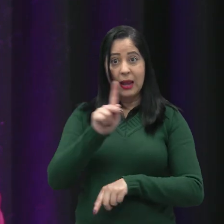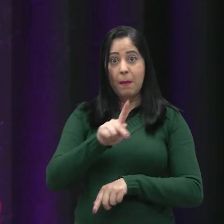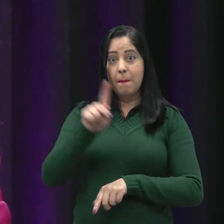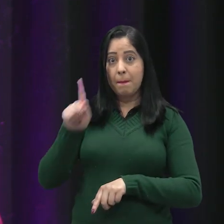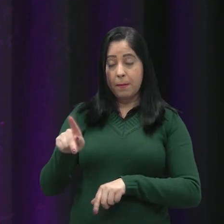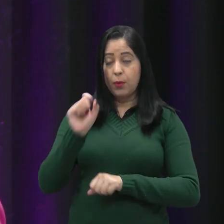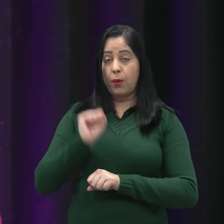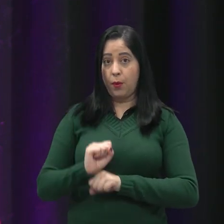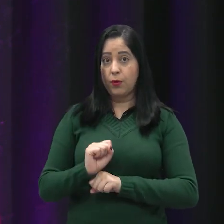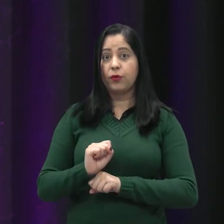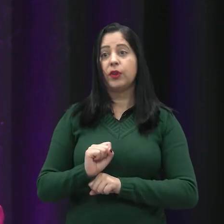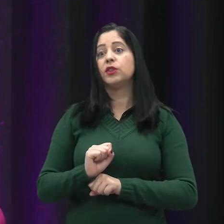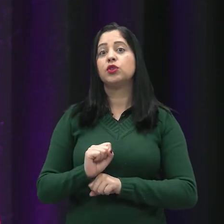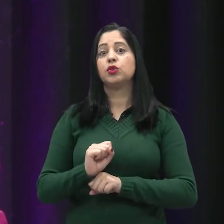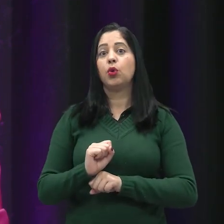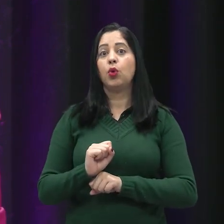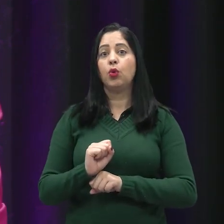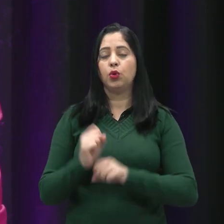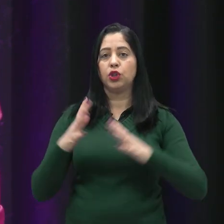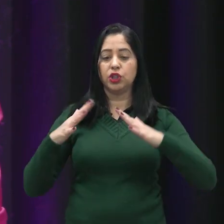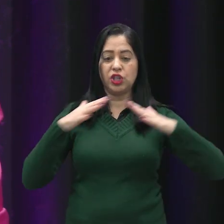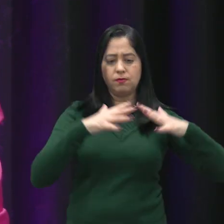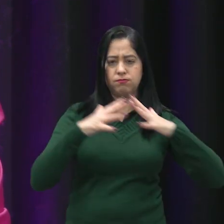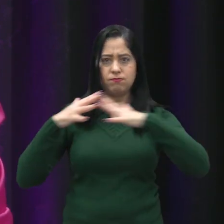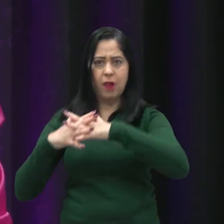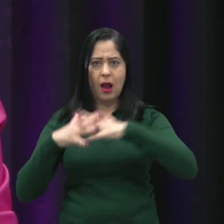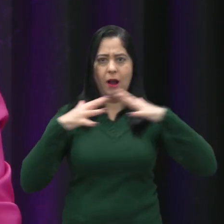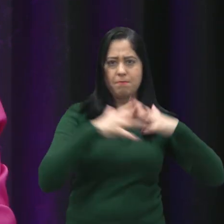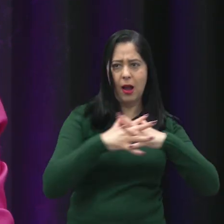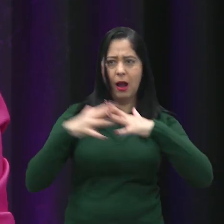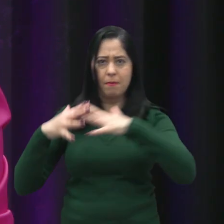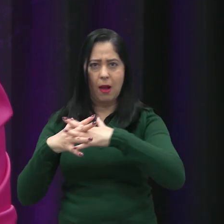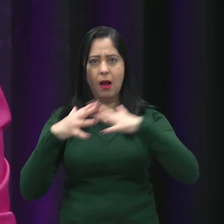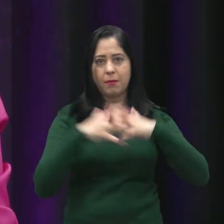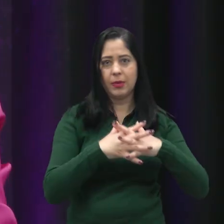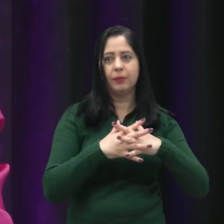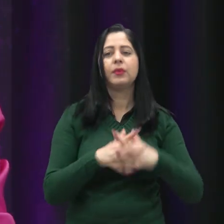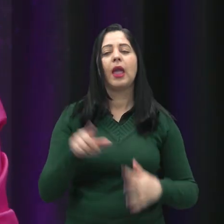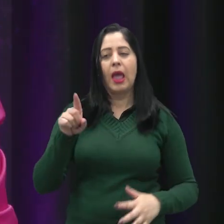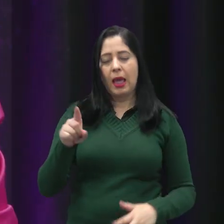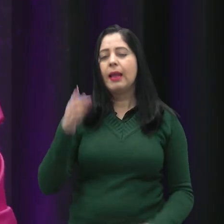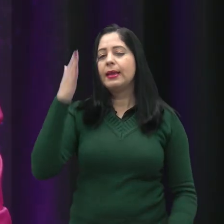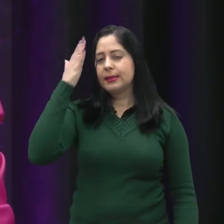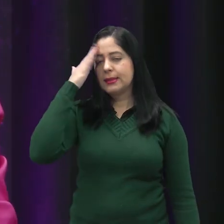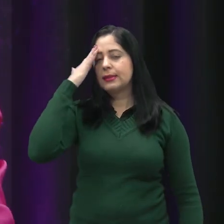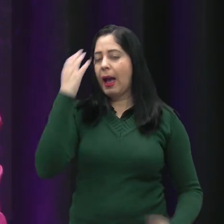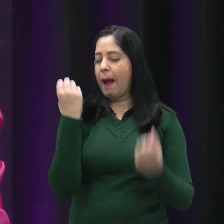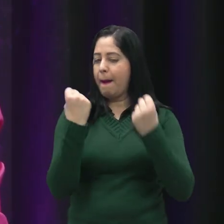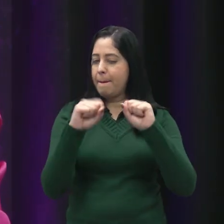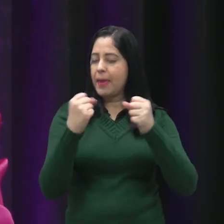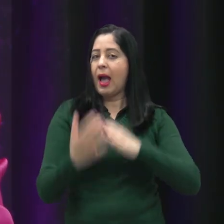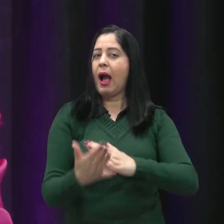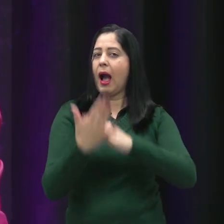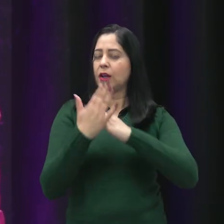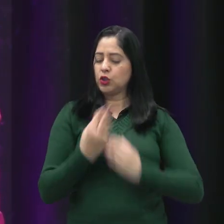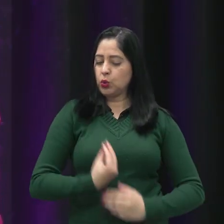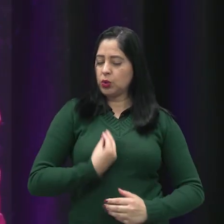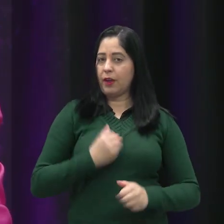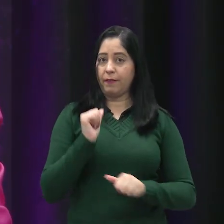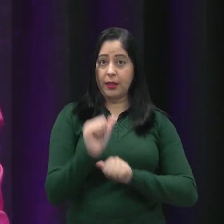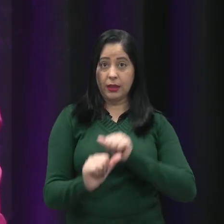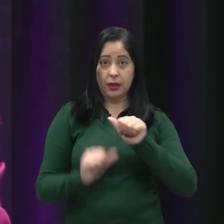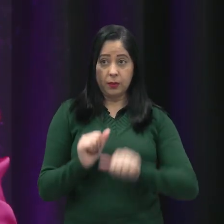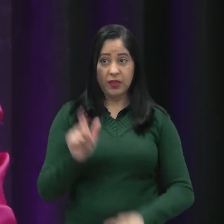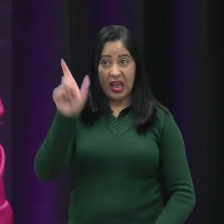greco-romano. Rony sabe muito bem a importância da atividade física e como isso nos transforma. Ele, gente, é ex-atleta